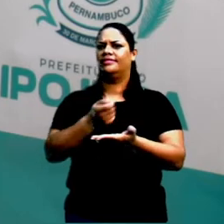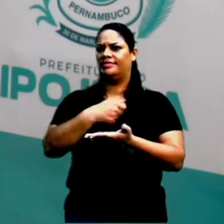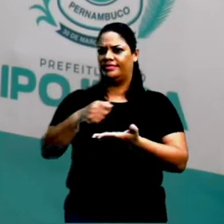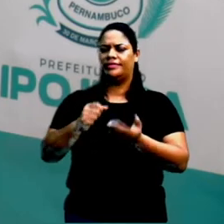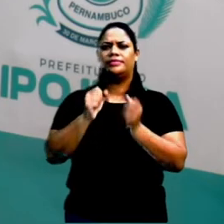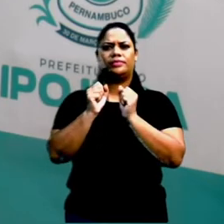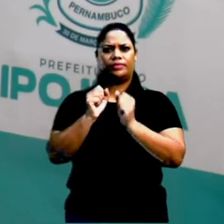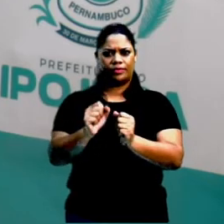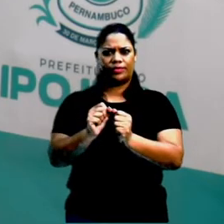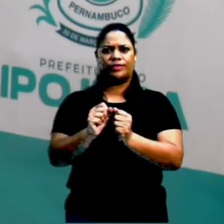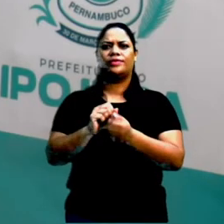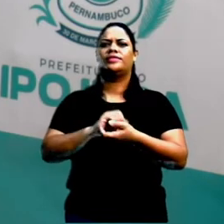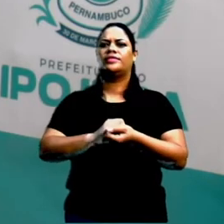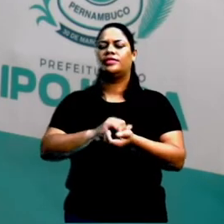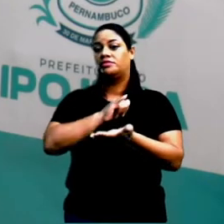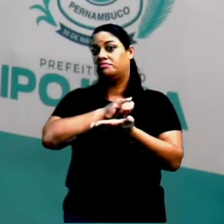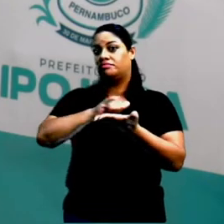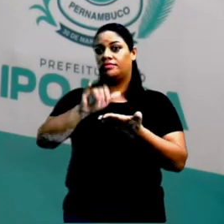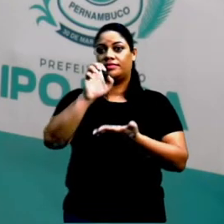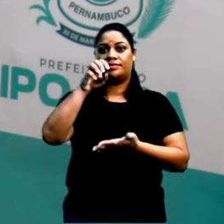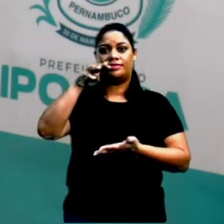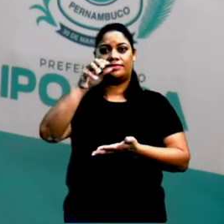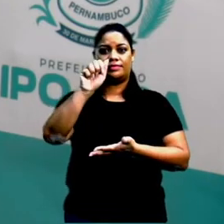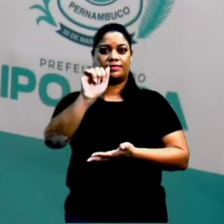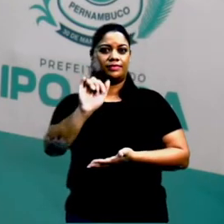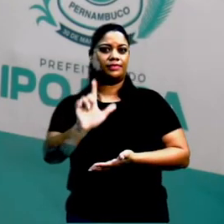mandar um e-mail, você pode mandar